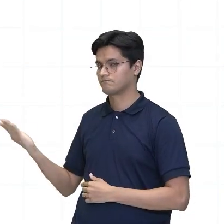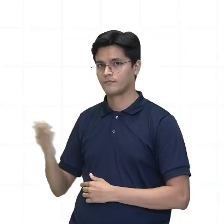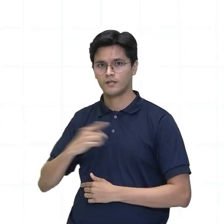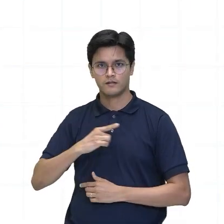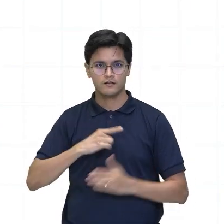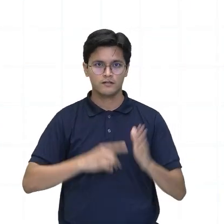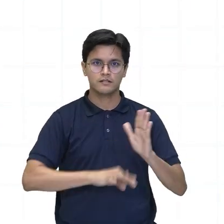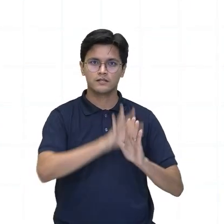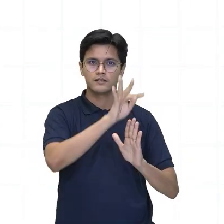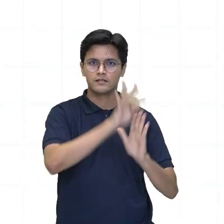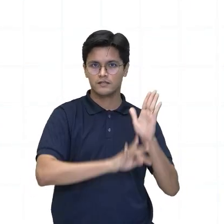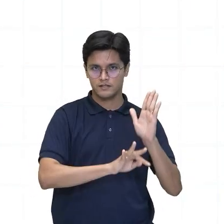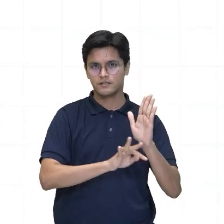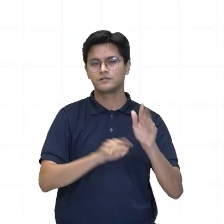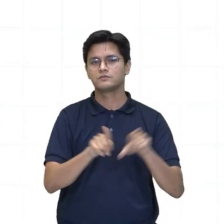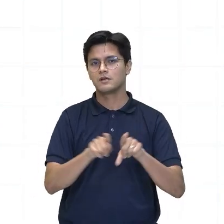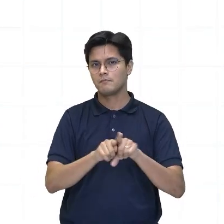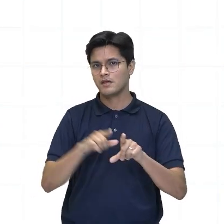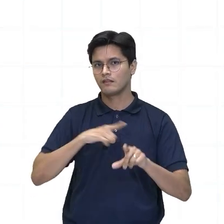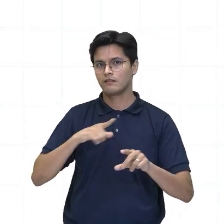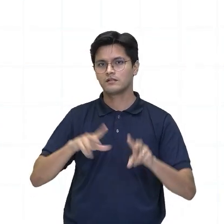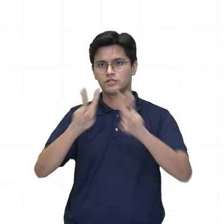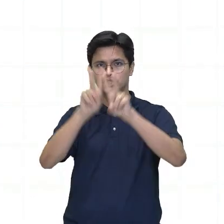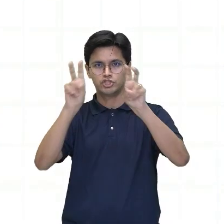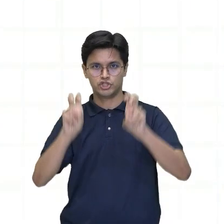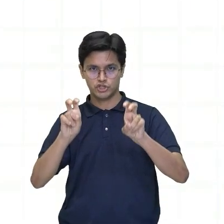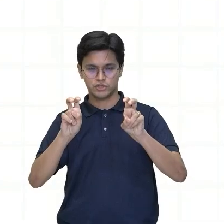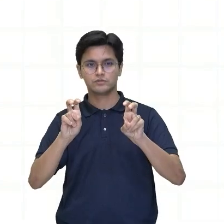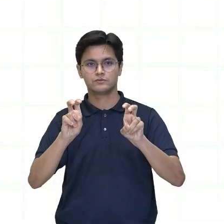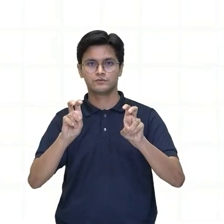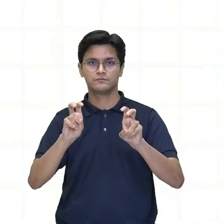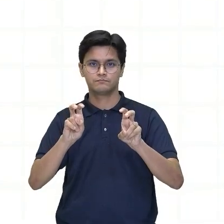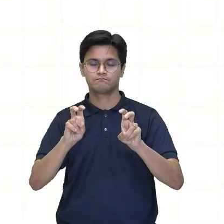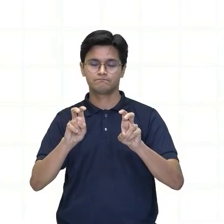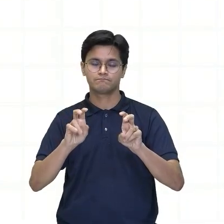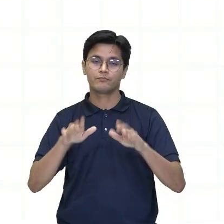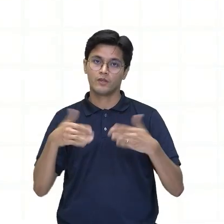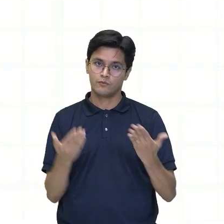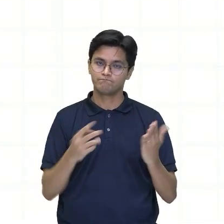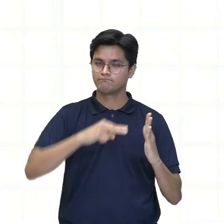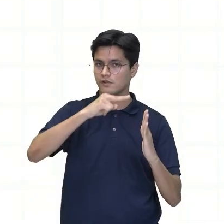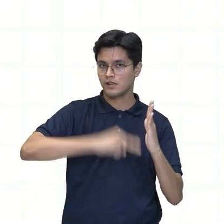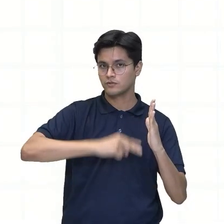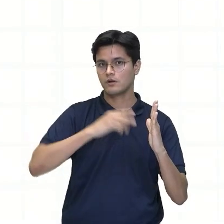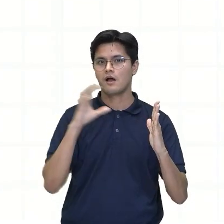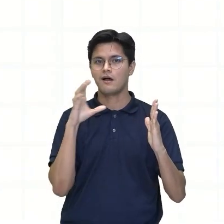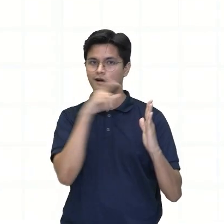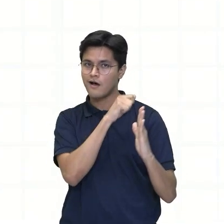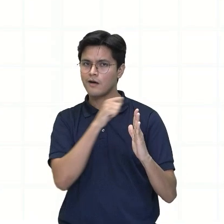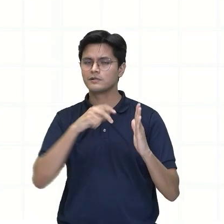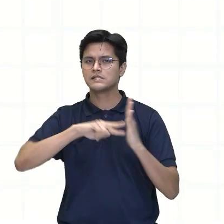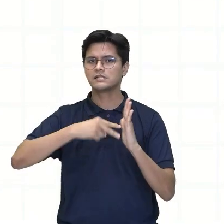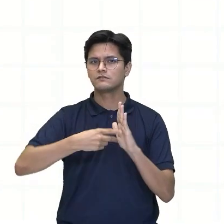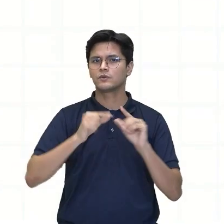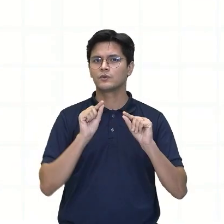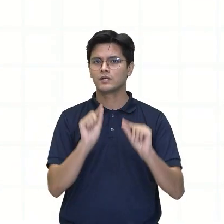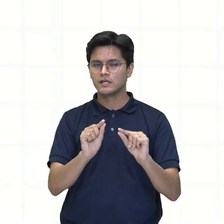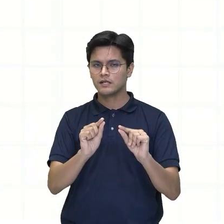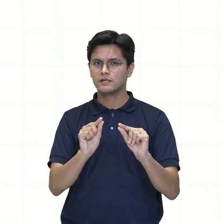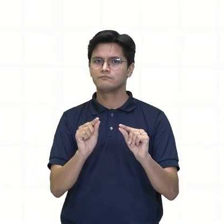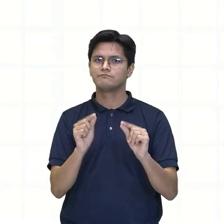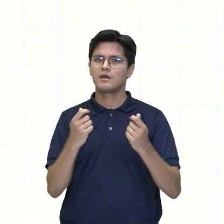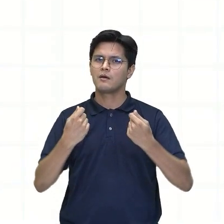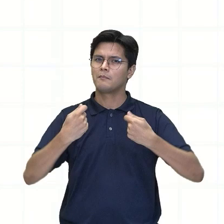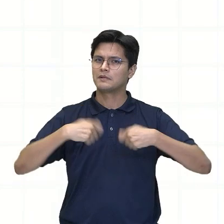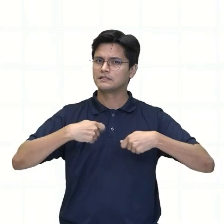o título. Como é uma leitura rápida, isso quer dizer que a gente não precisa